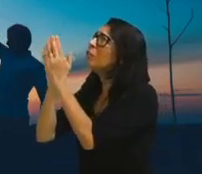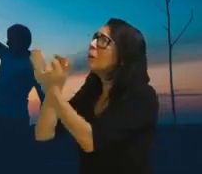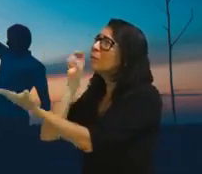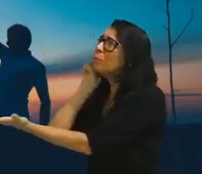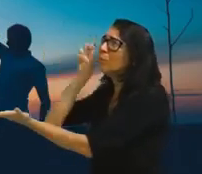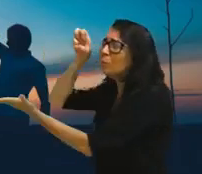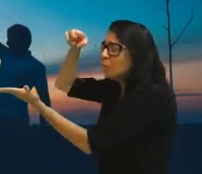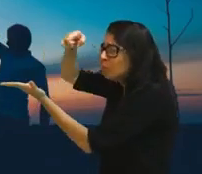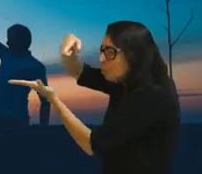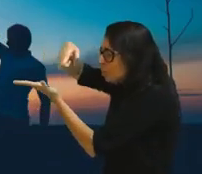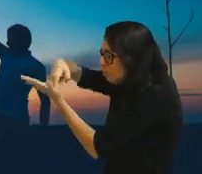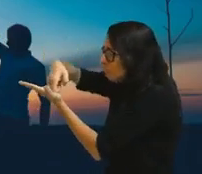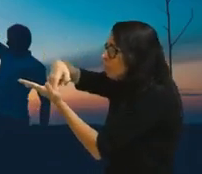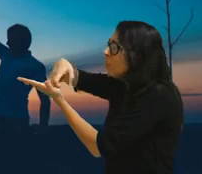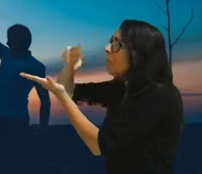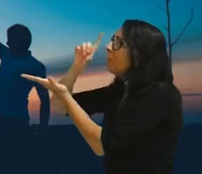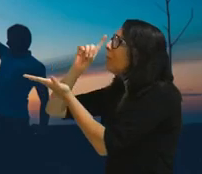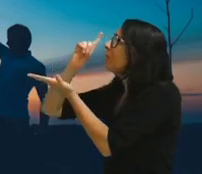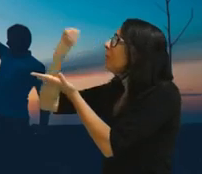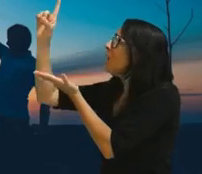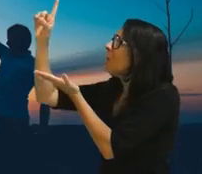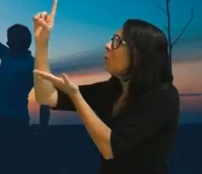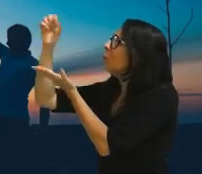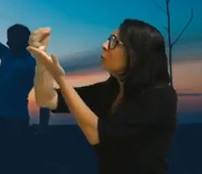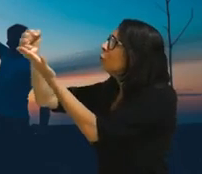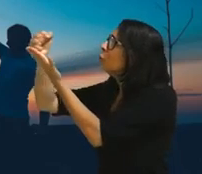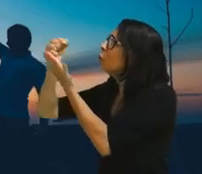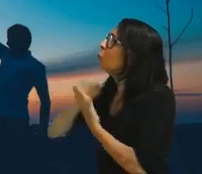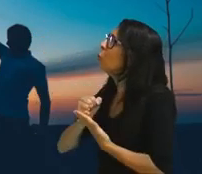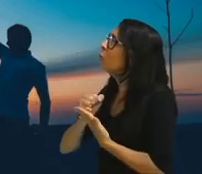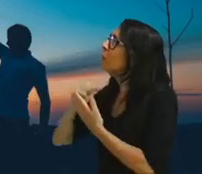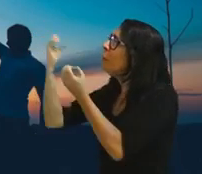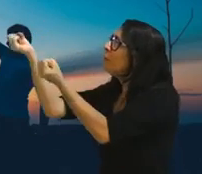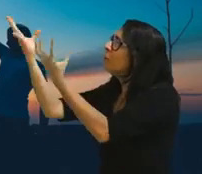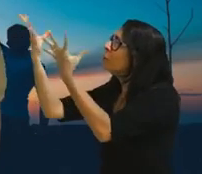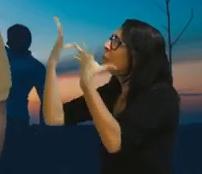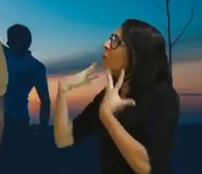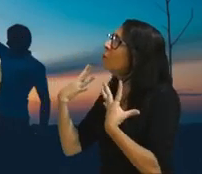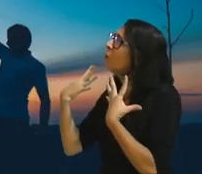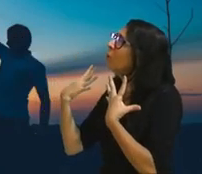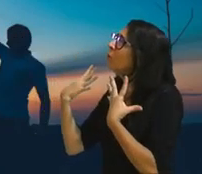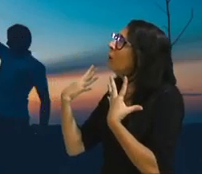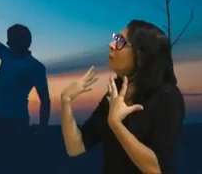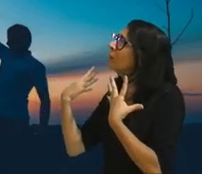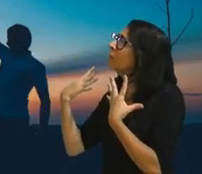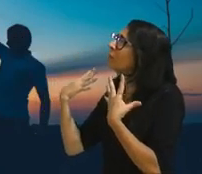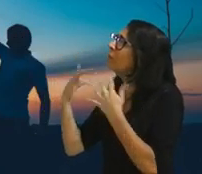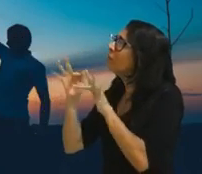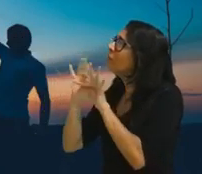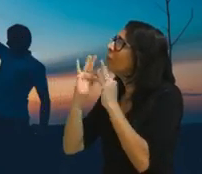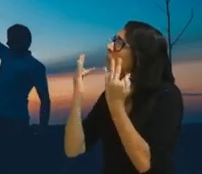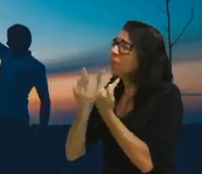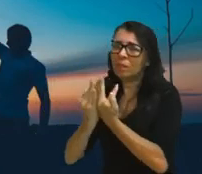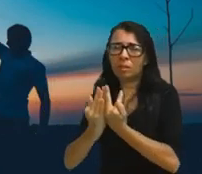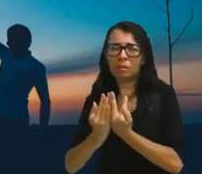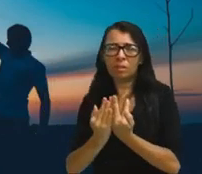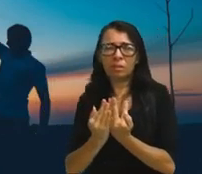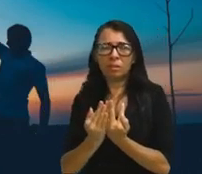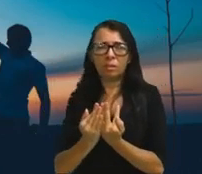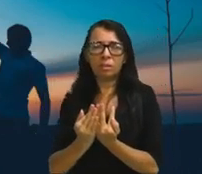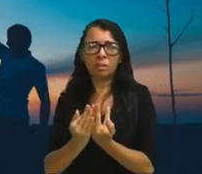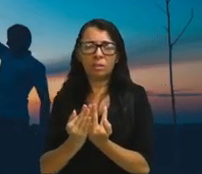a sentinela da sua casa. Faça de Deus o guardador, o vigia da sua